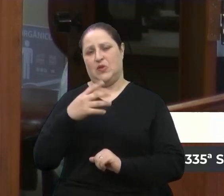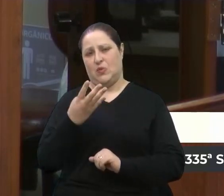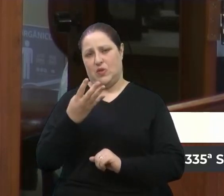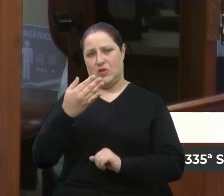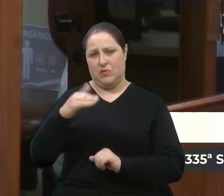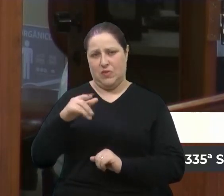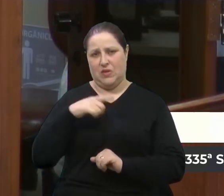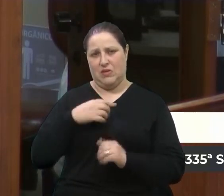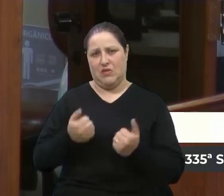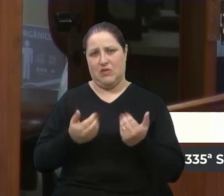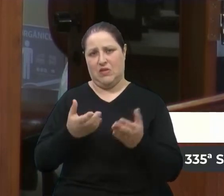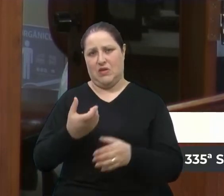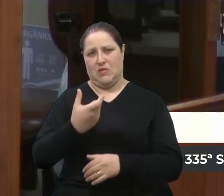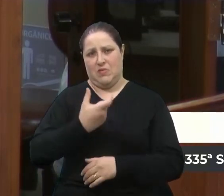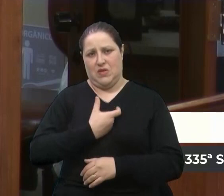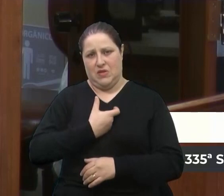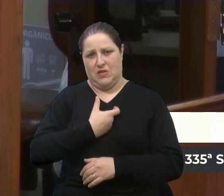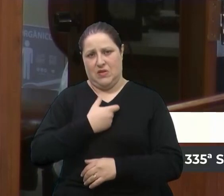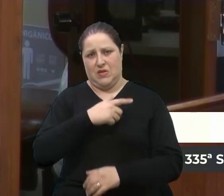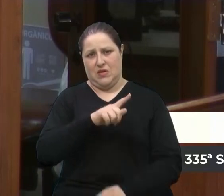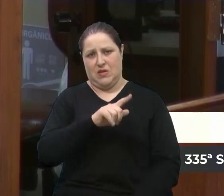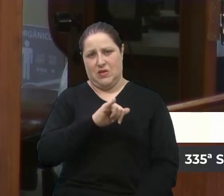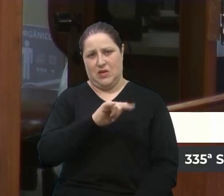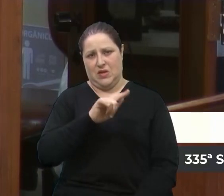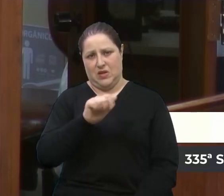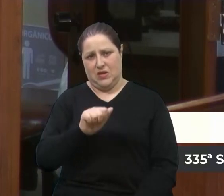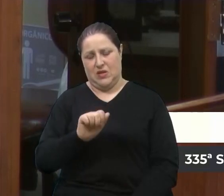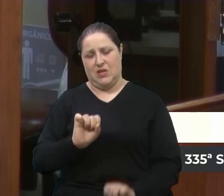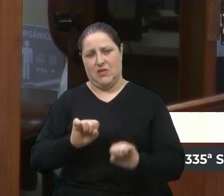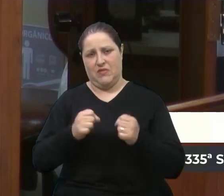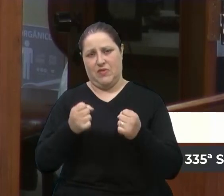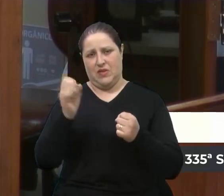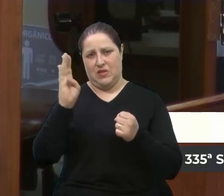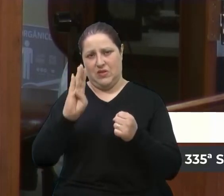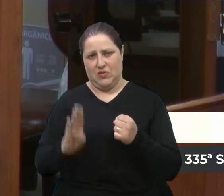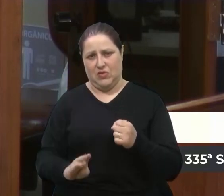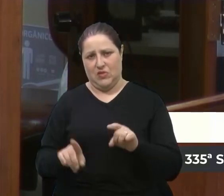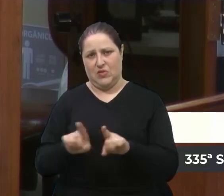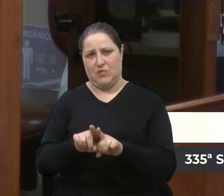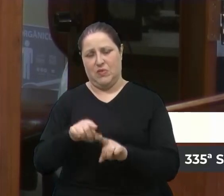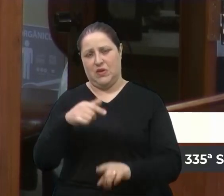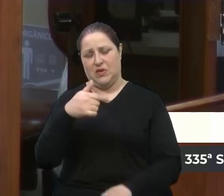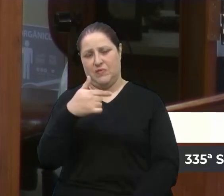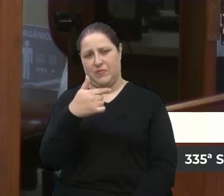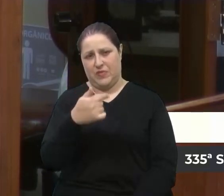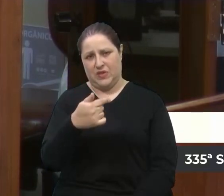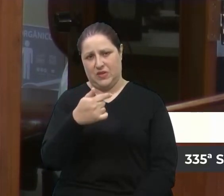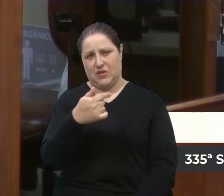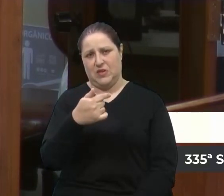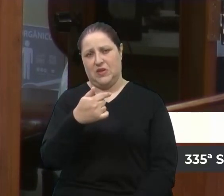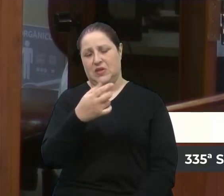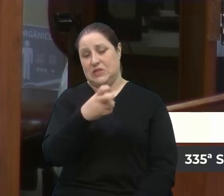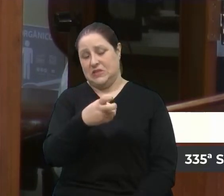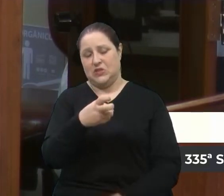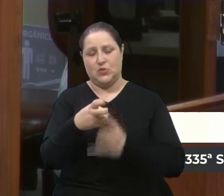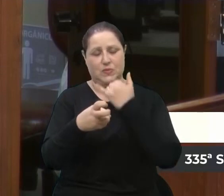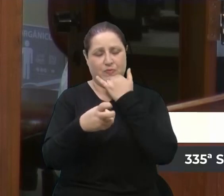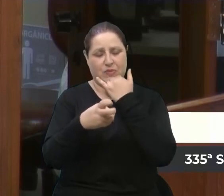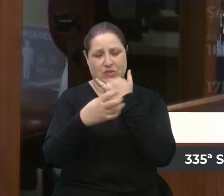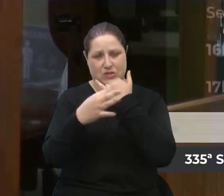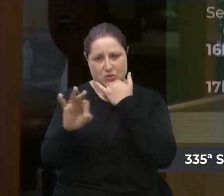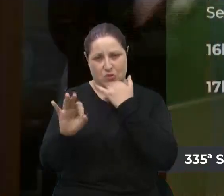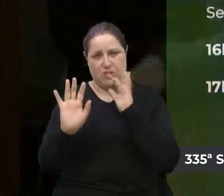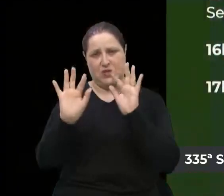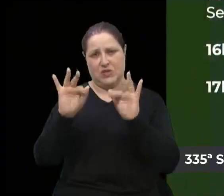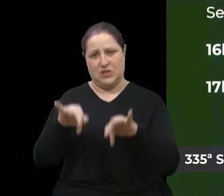de medalhas feita pela Liga da Defesa Nacional, bem como às 17 horas o encerramento, que é o